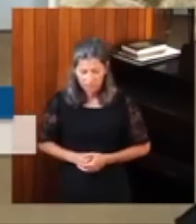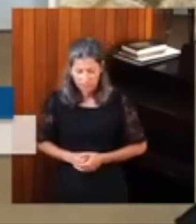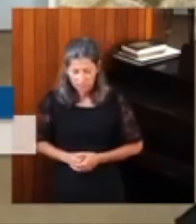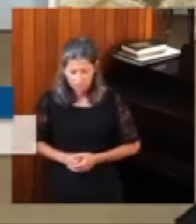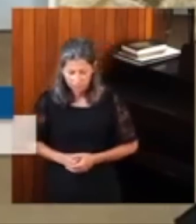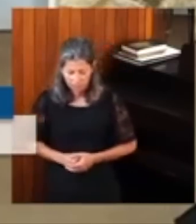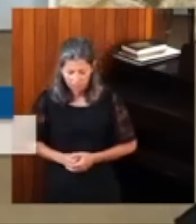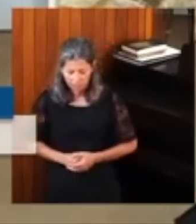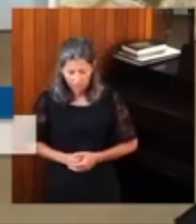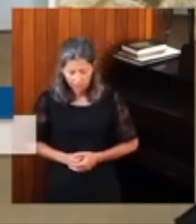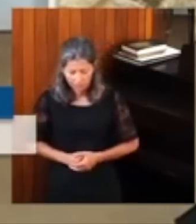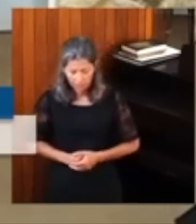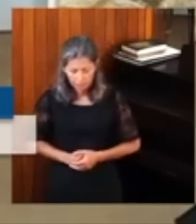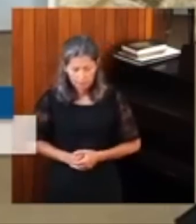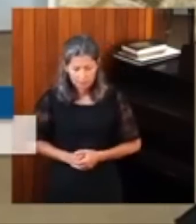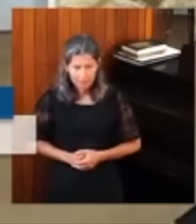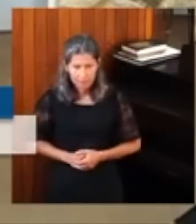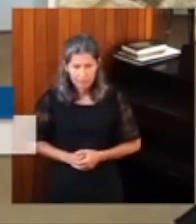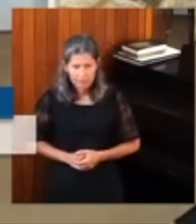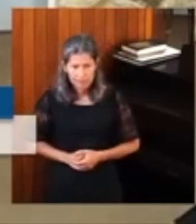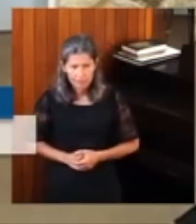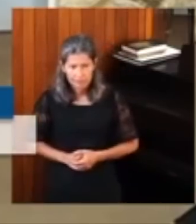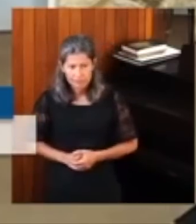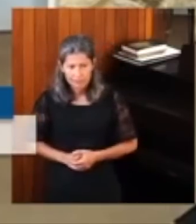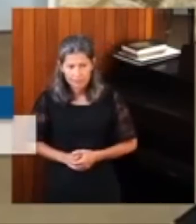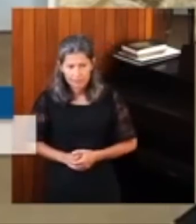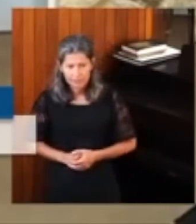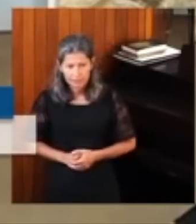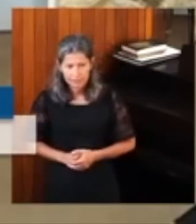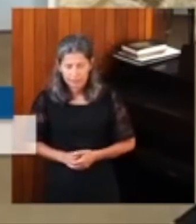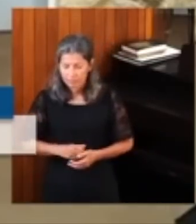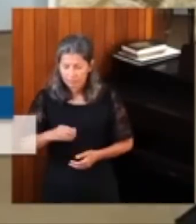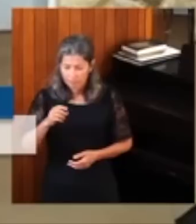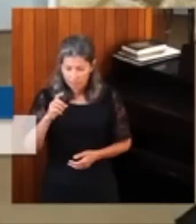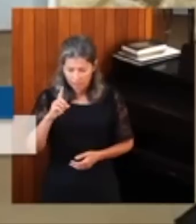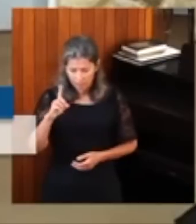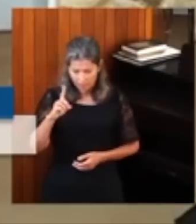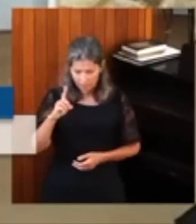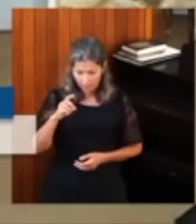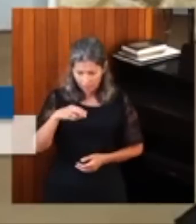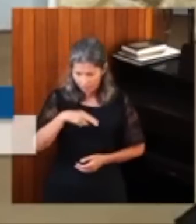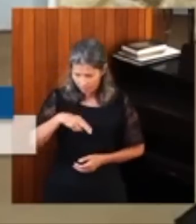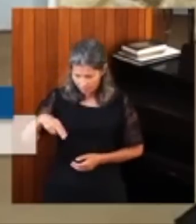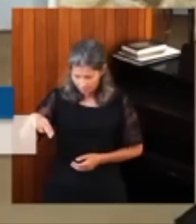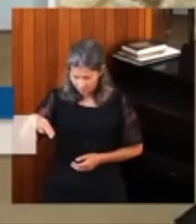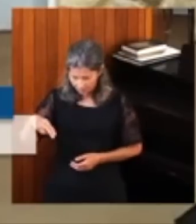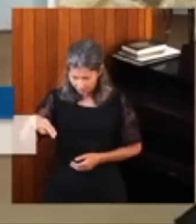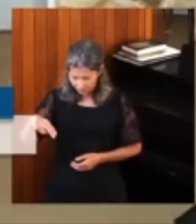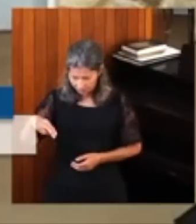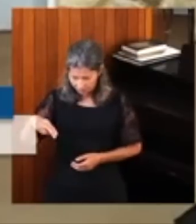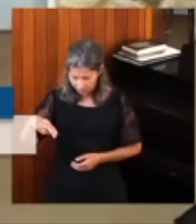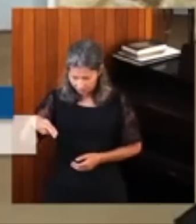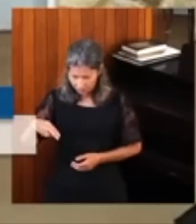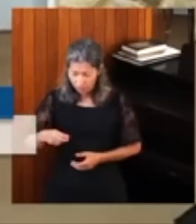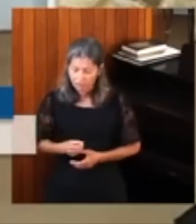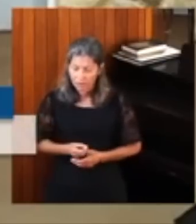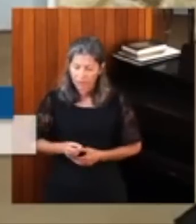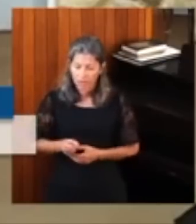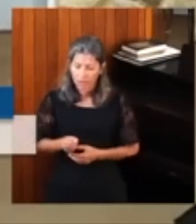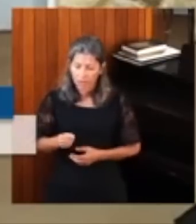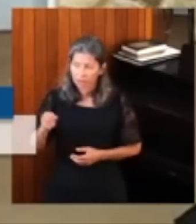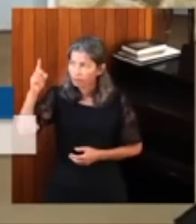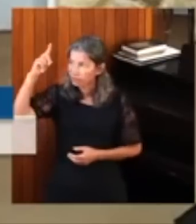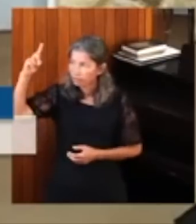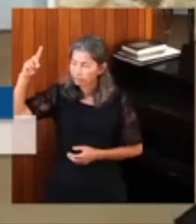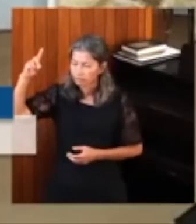próprio Daniel dá o significado do carneiro. Ele fala, é a Medo-Pérsia. O bode é a Grécia. Como é que pode ser Nova York? As